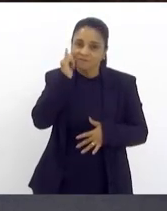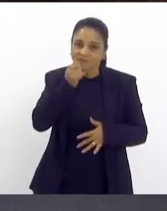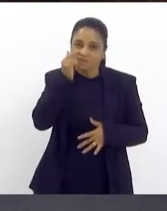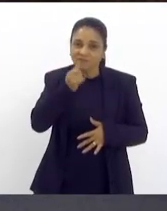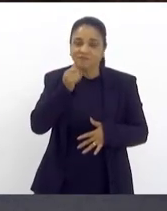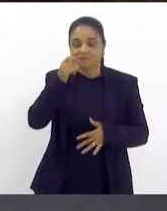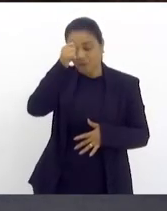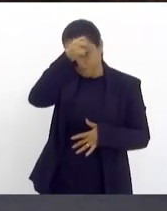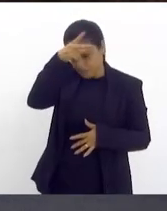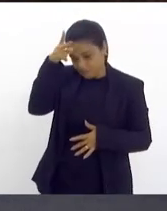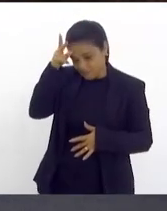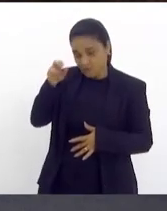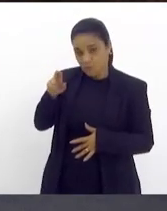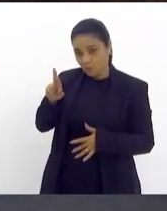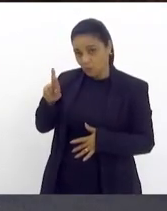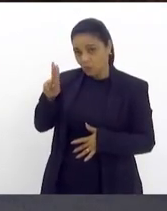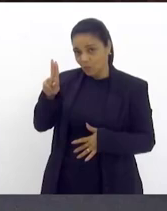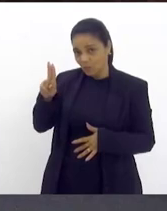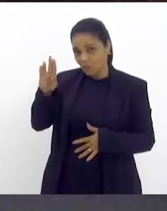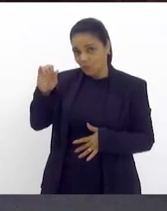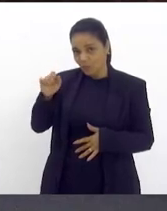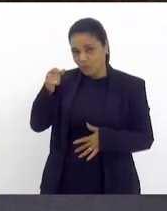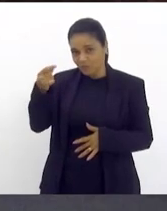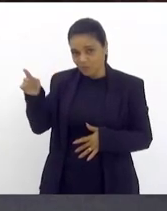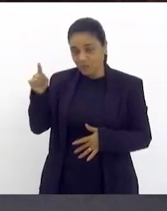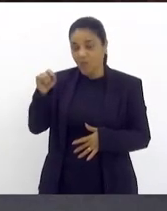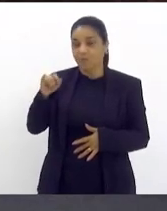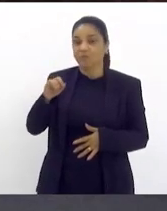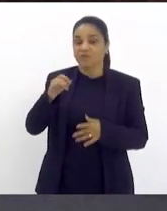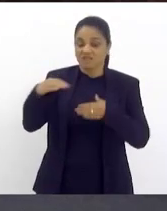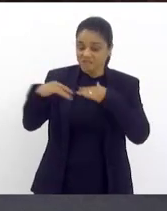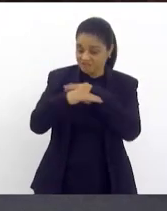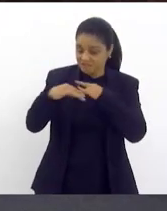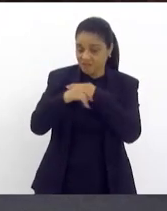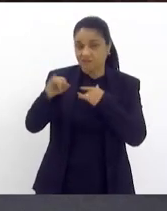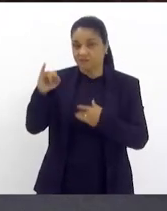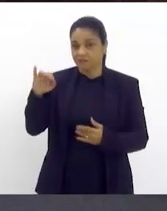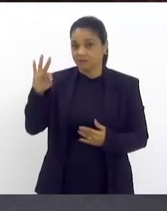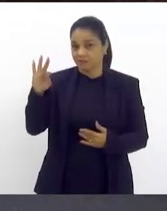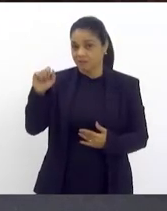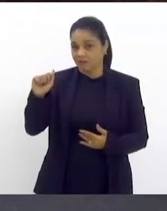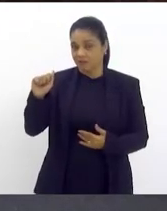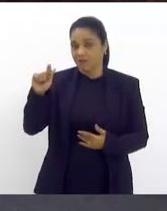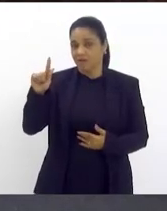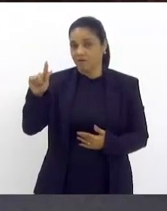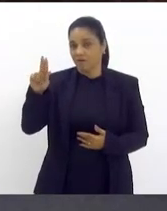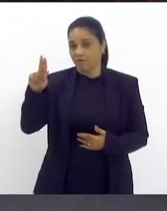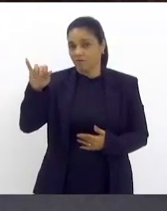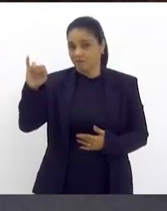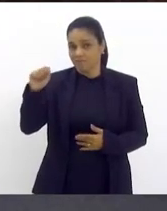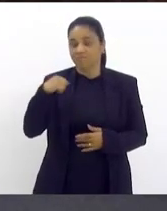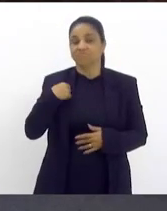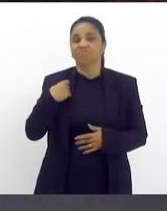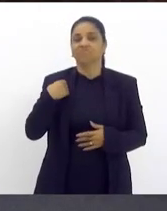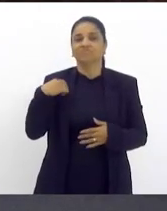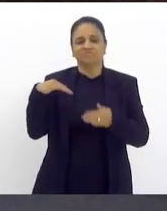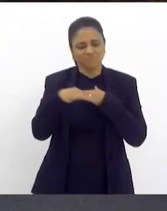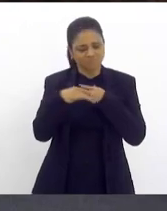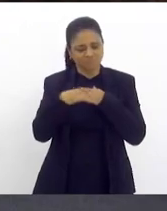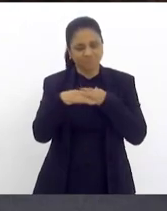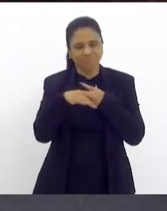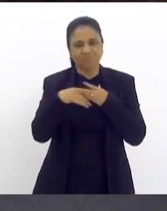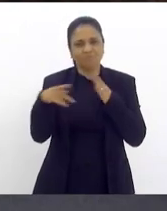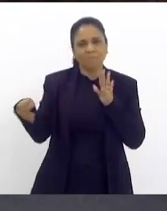Rubão, dizendo que Itaguaí passou a ser uma cidade que faz parte da minha